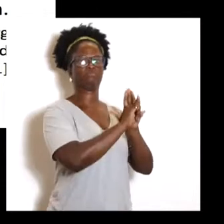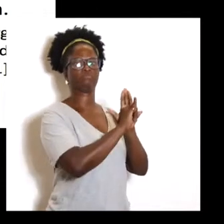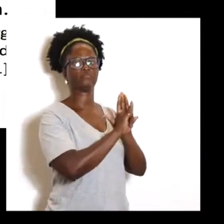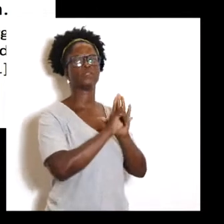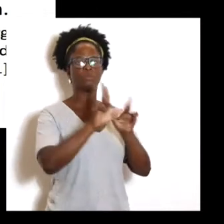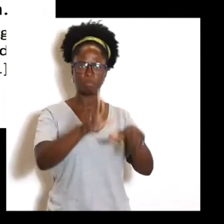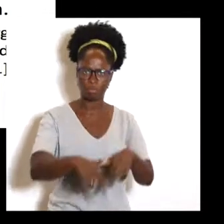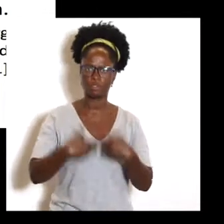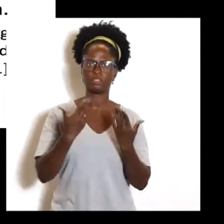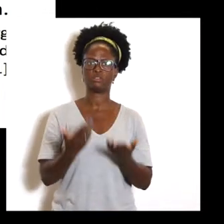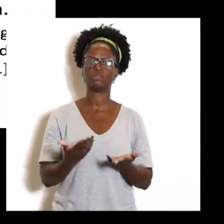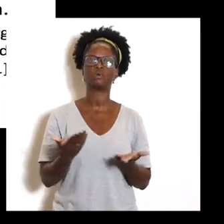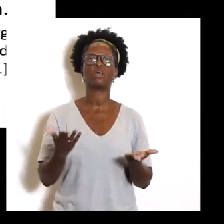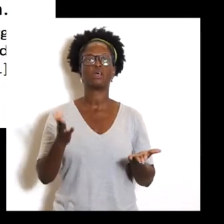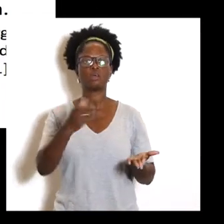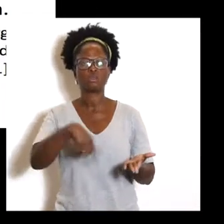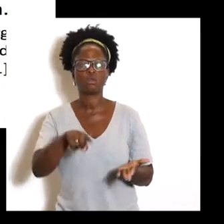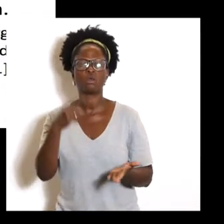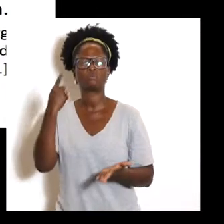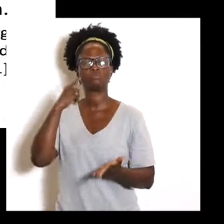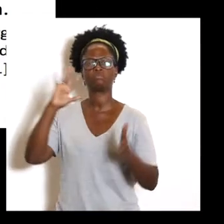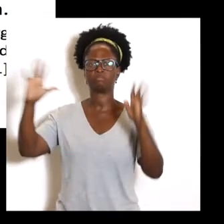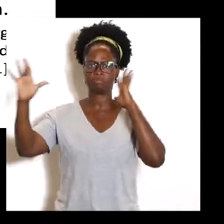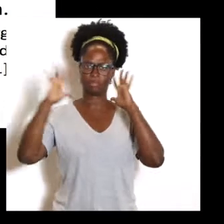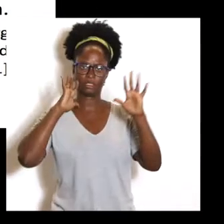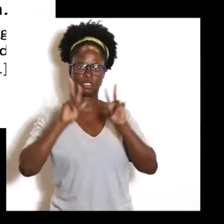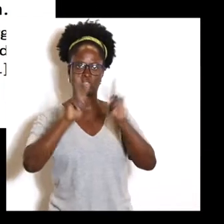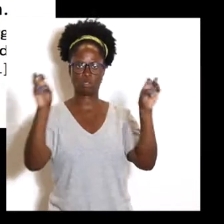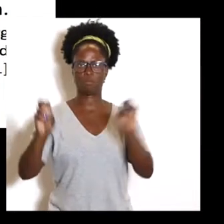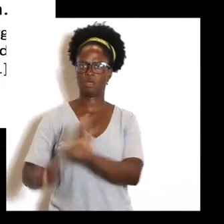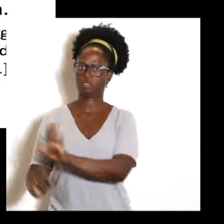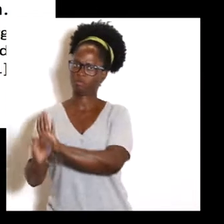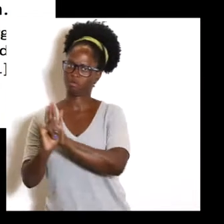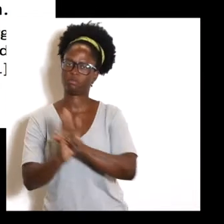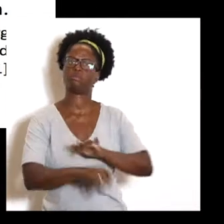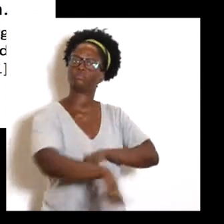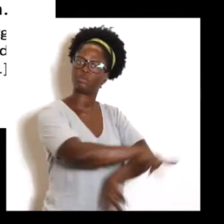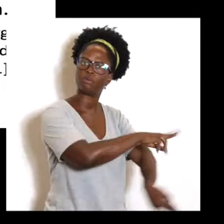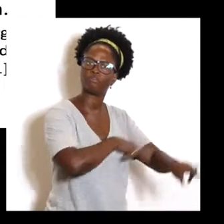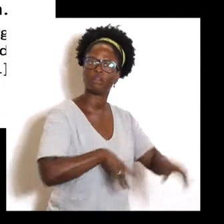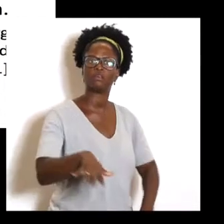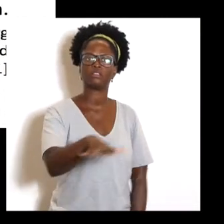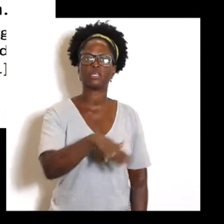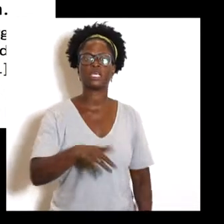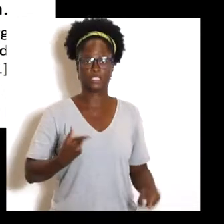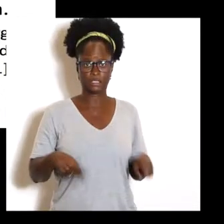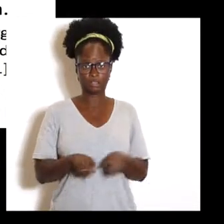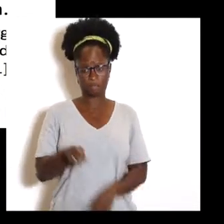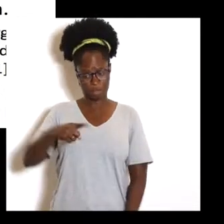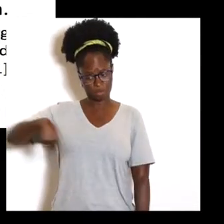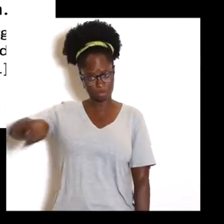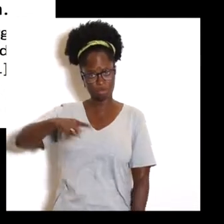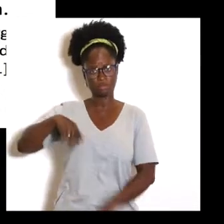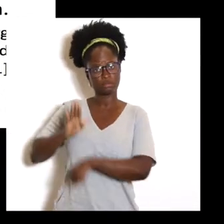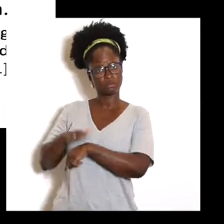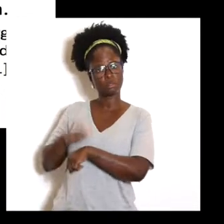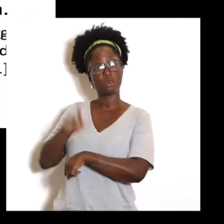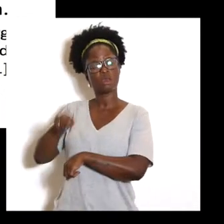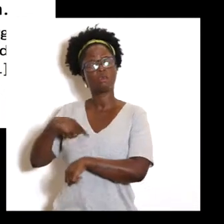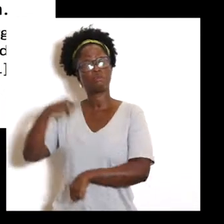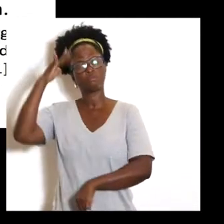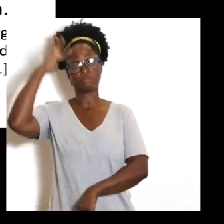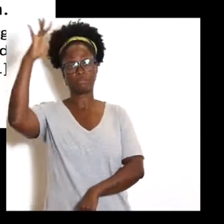portanto questionar a identidade ea diferença significa nesse contexto que é também o nosso contexto questionar o sistema